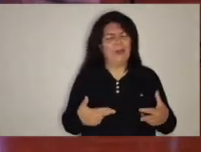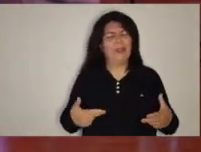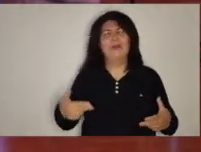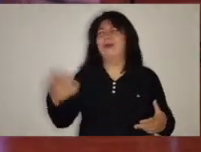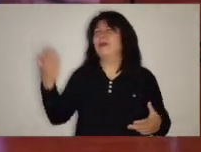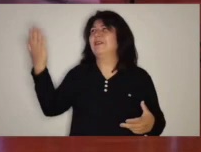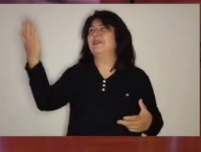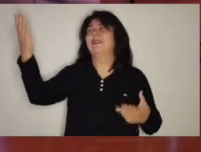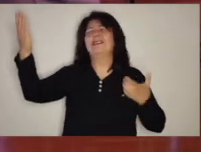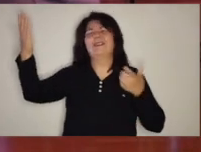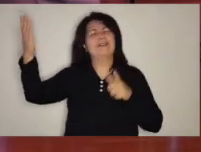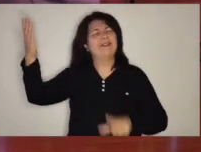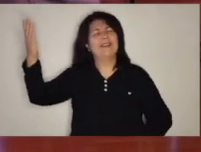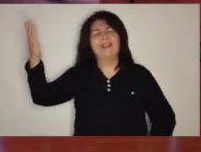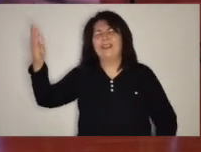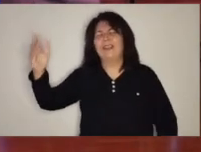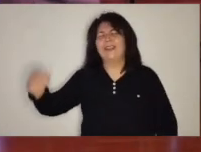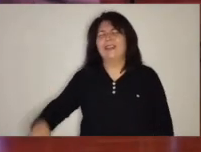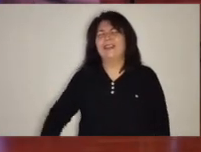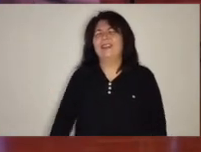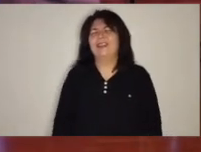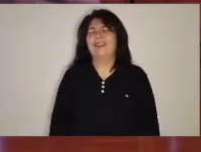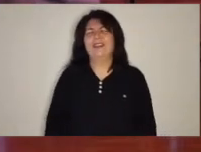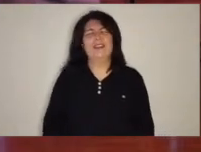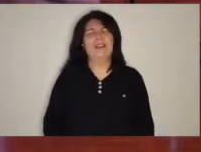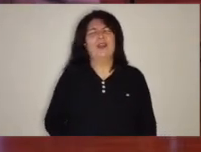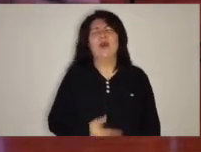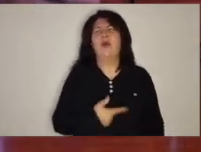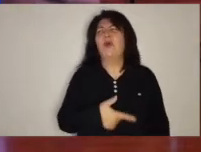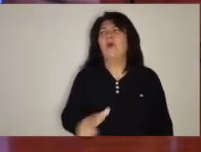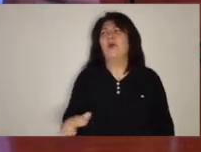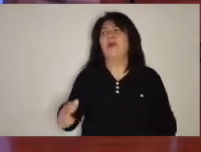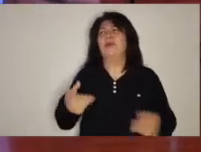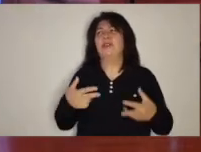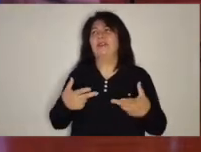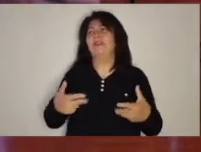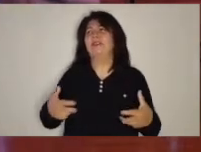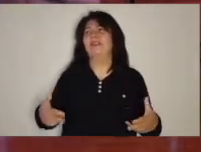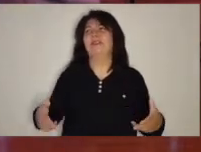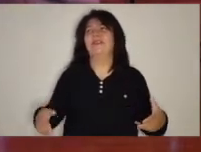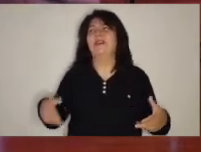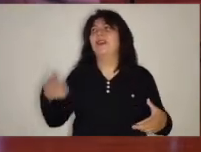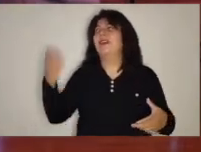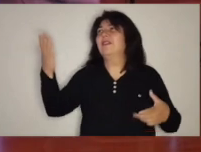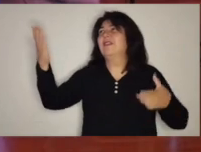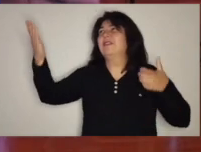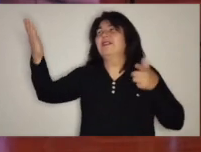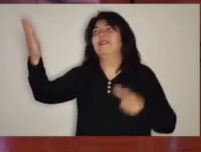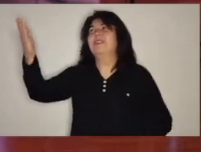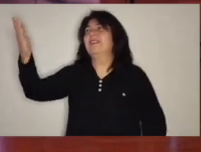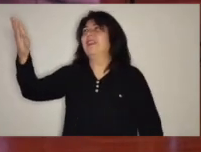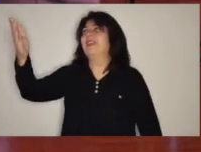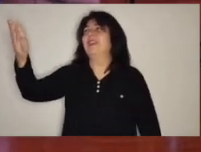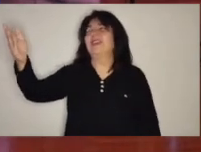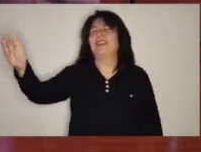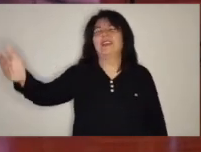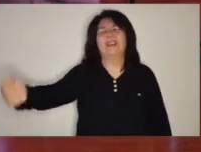e não há outro como Tu, não há outro como